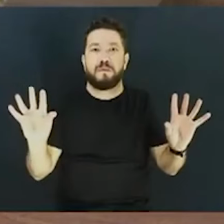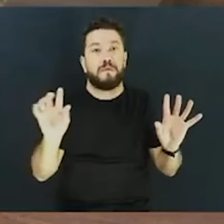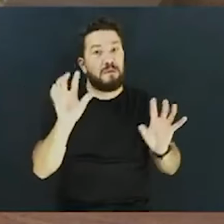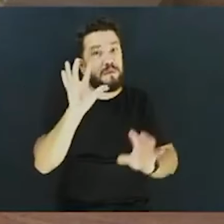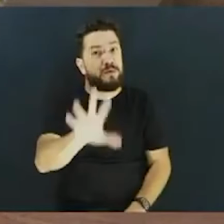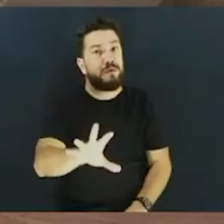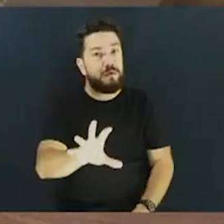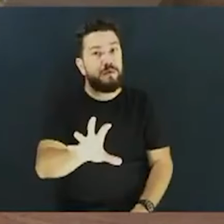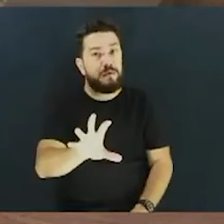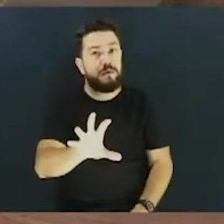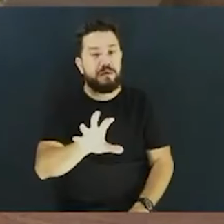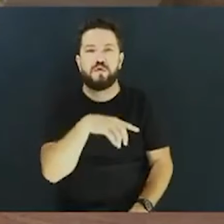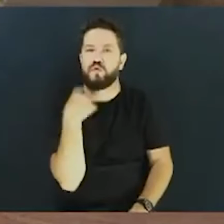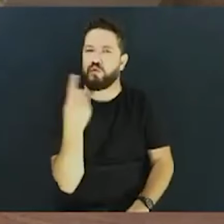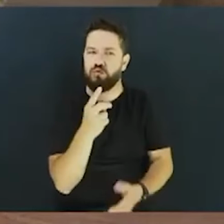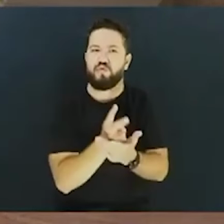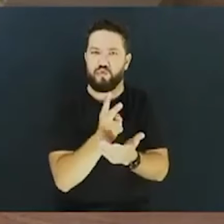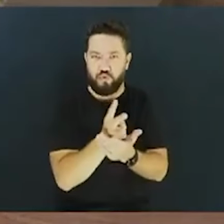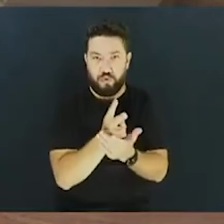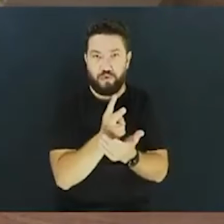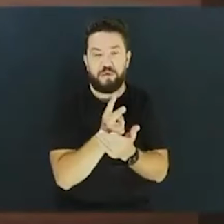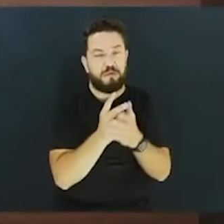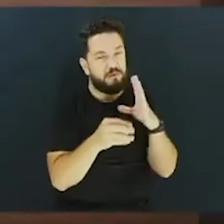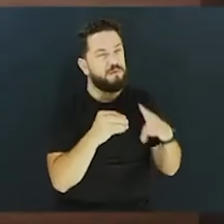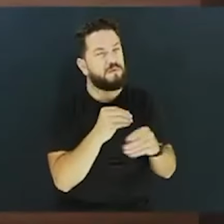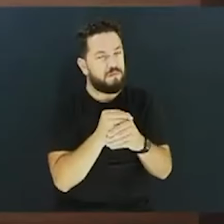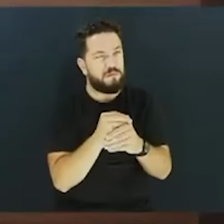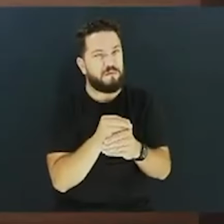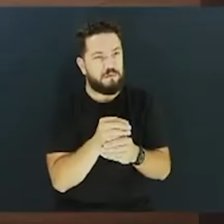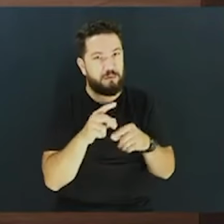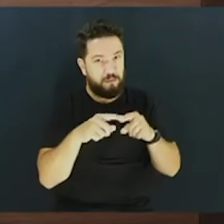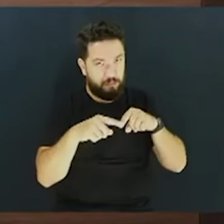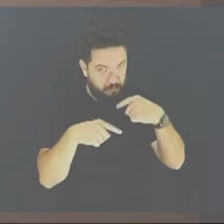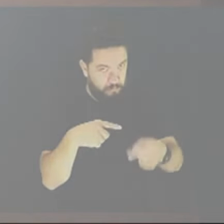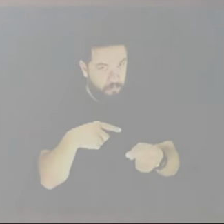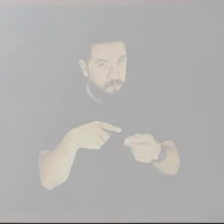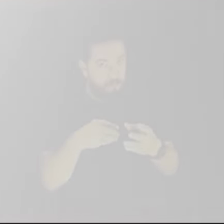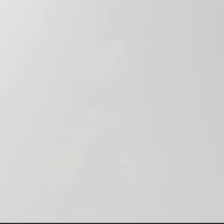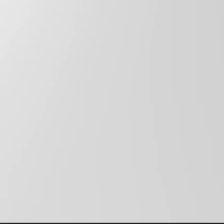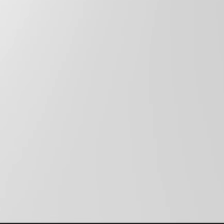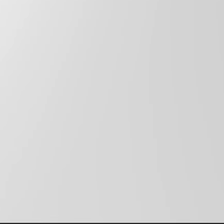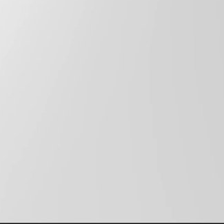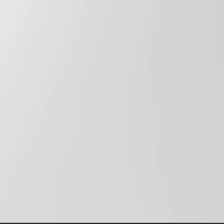na sequência, vereadora. A gente complementa com mais alguns dados. Obrigado, vereadora. Professora Josete.